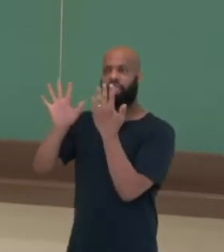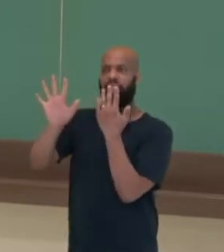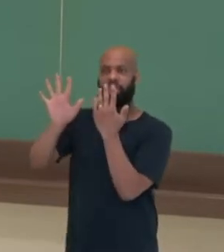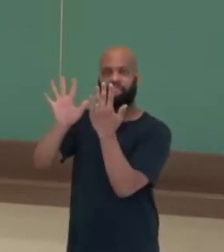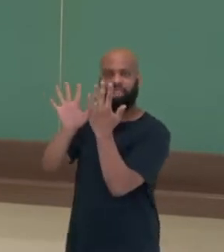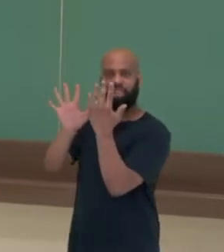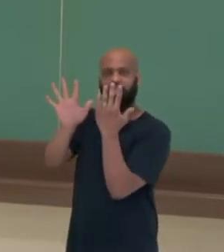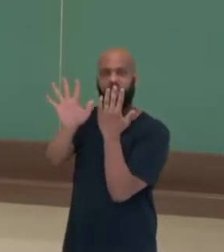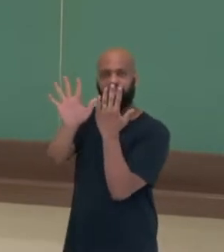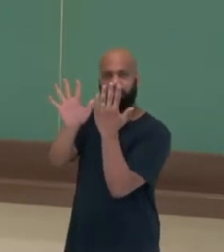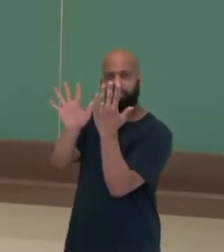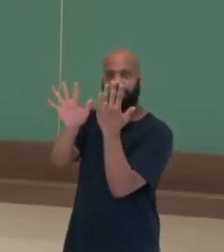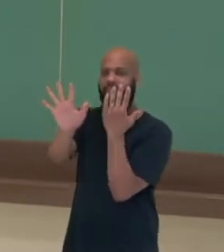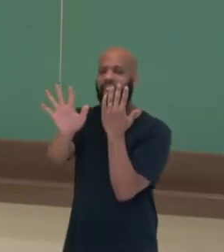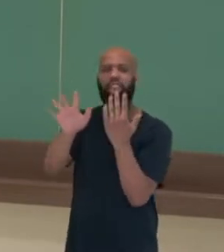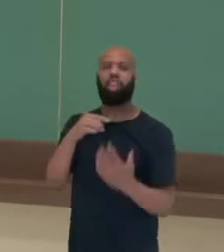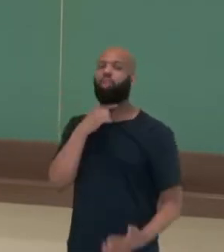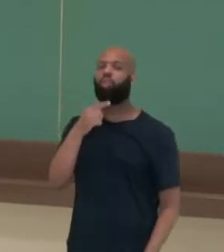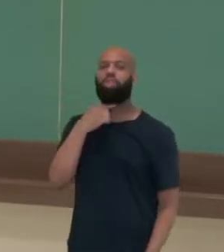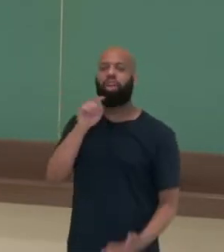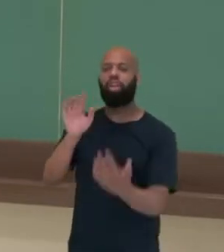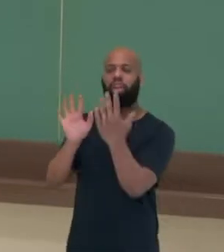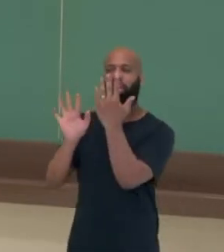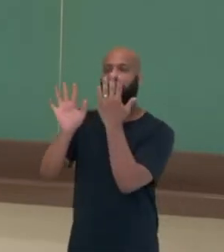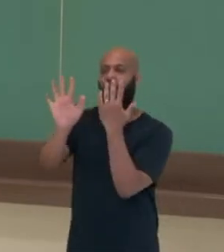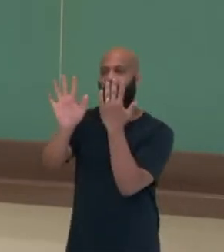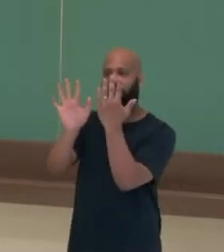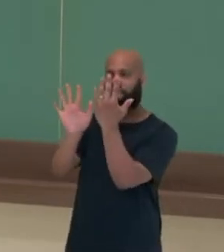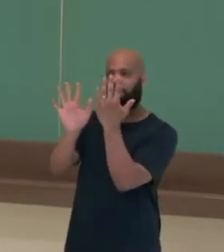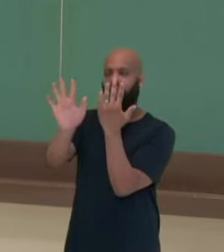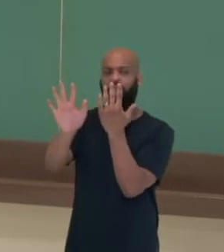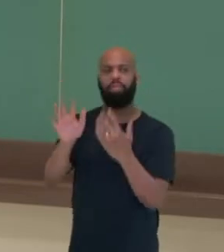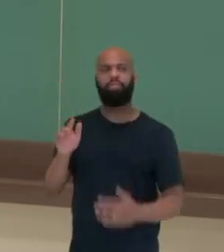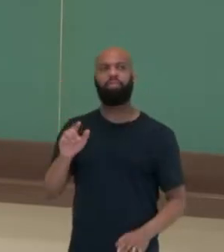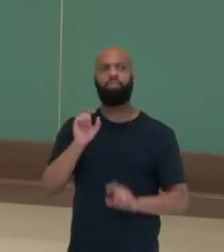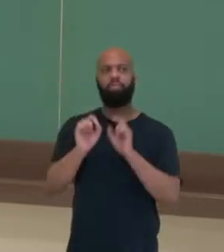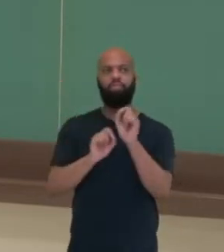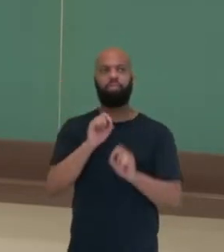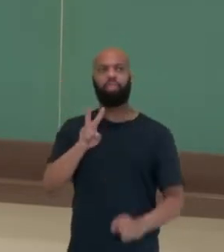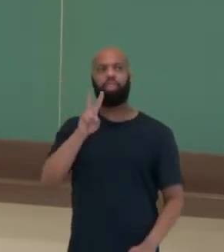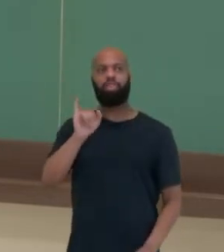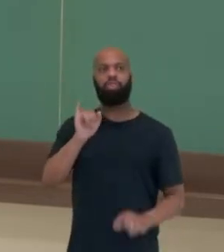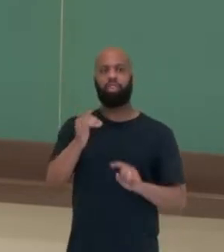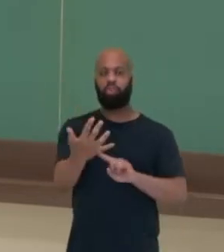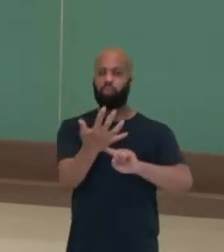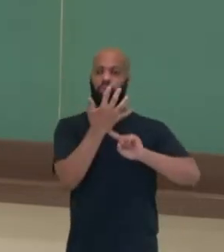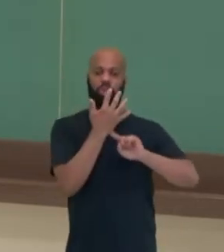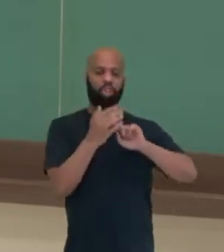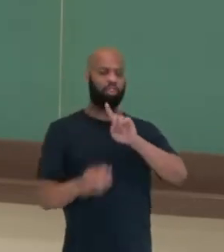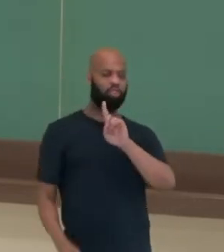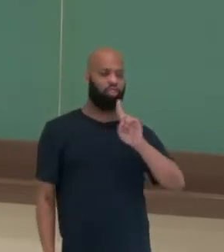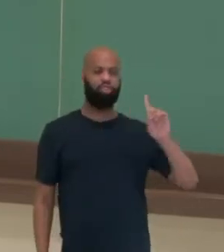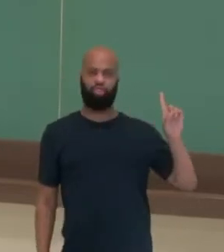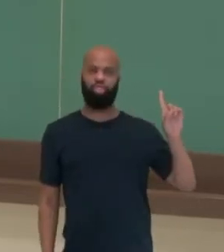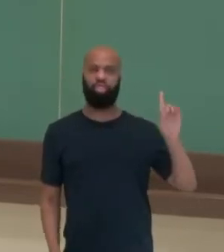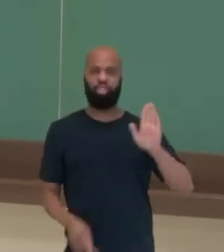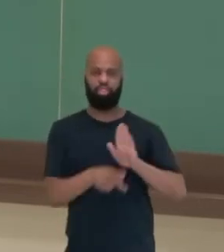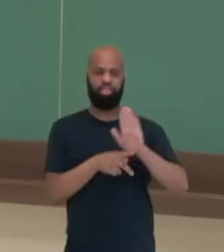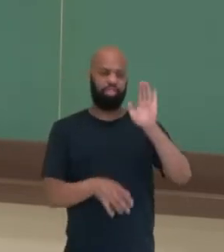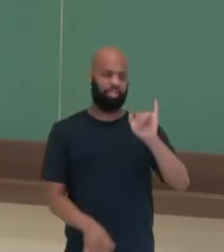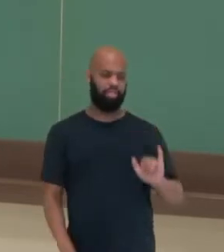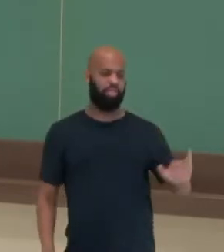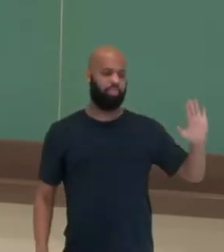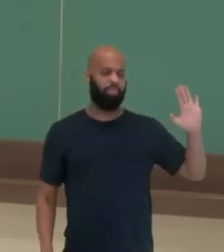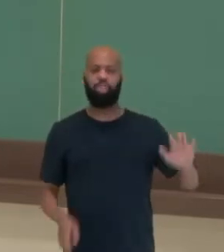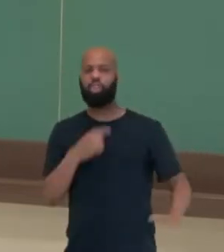A minha mão real esquerda, porque nós vamos obter a mão direita como imagem, então nós não vamos conseguir